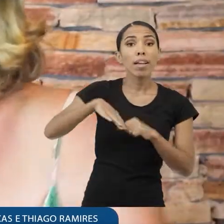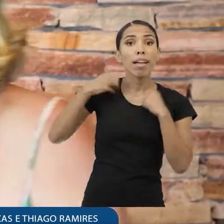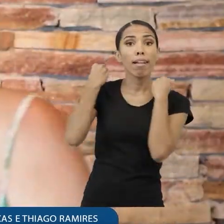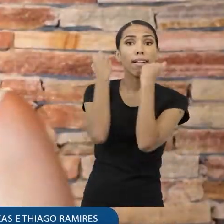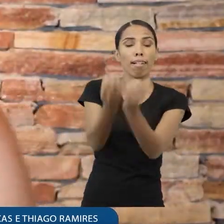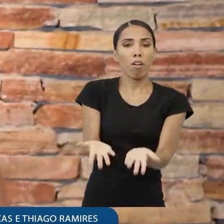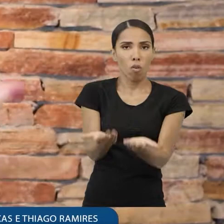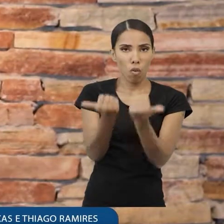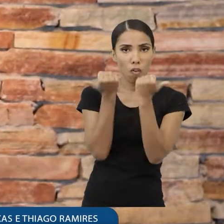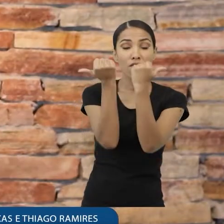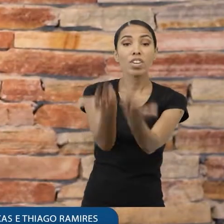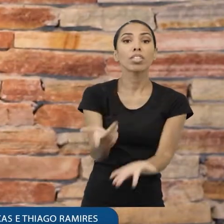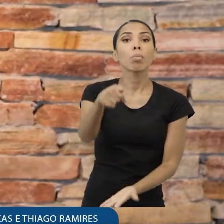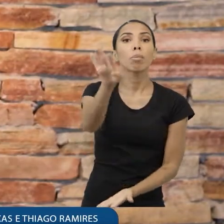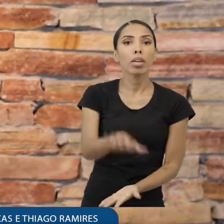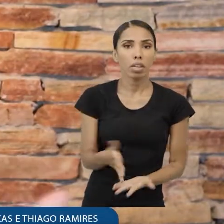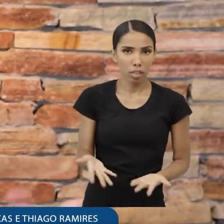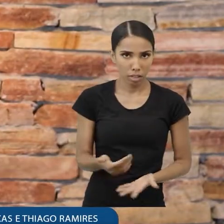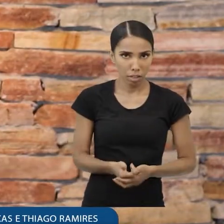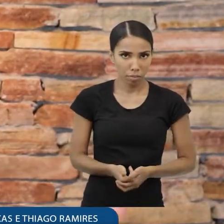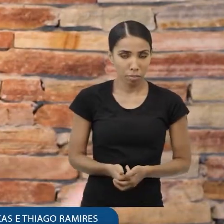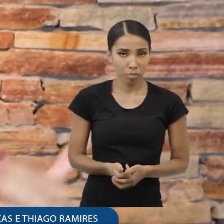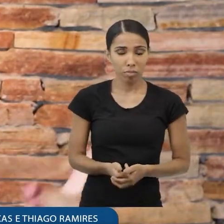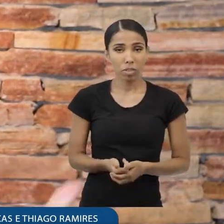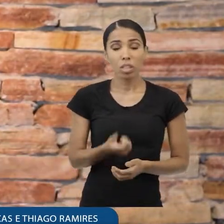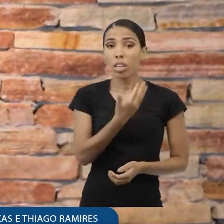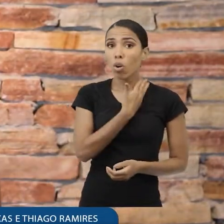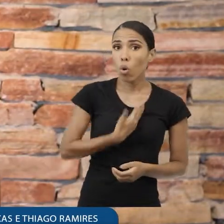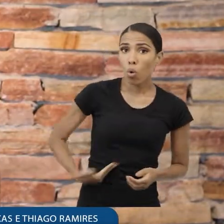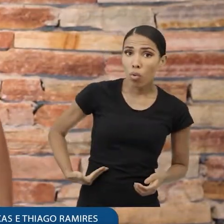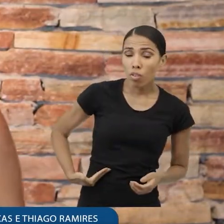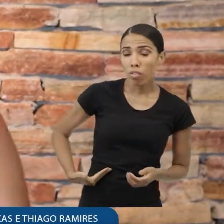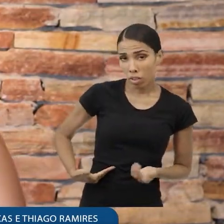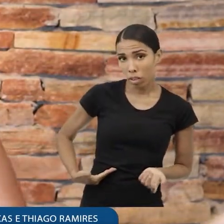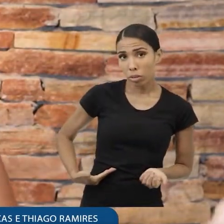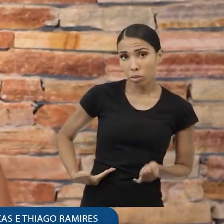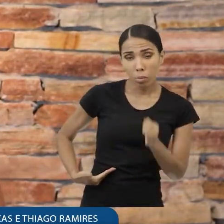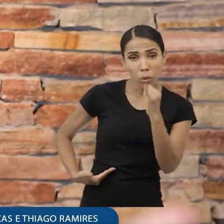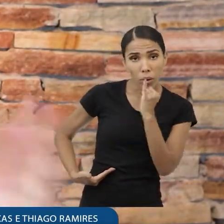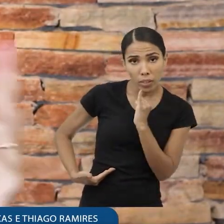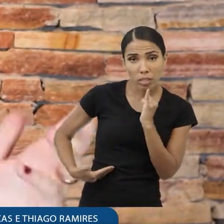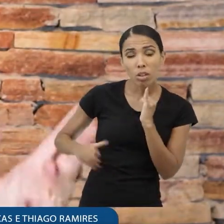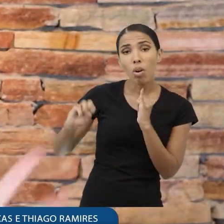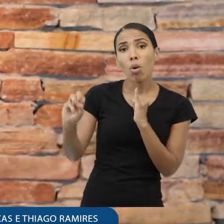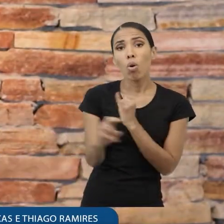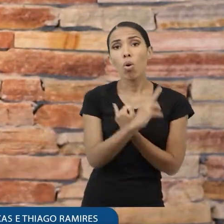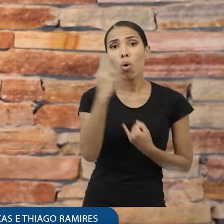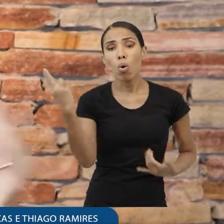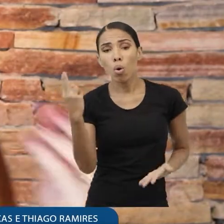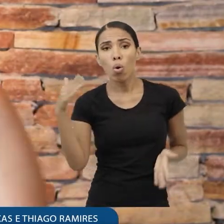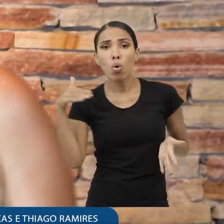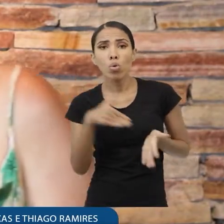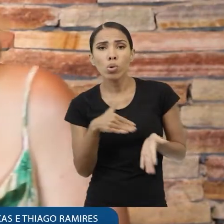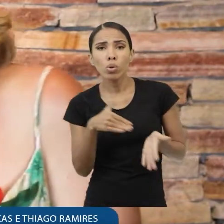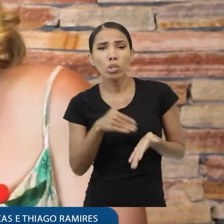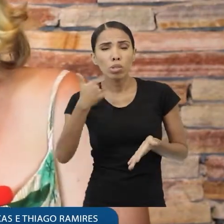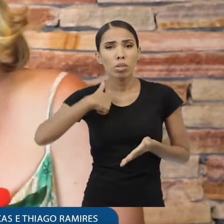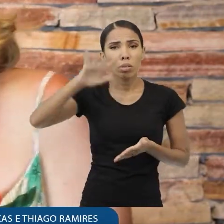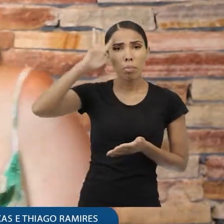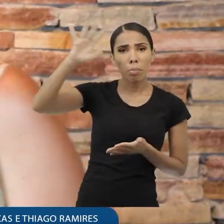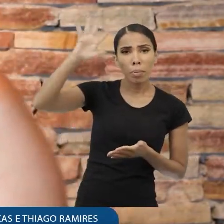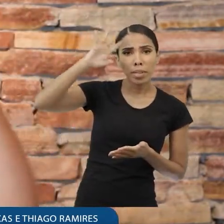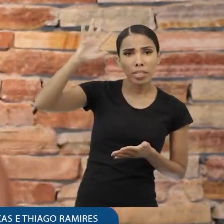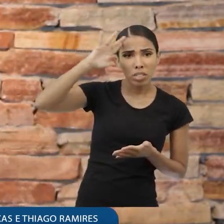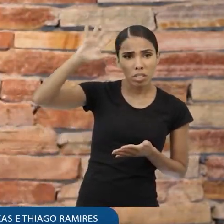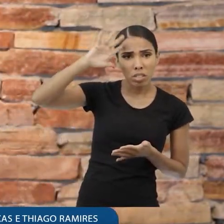para quem que você vai oferecer esse projeto. Nesse caso específico, se for o governo diretamente falando. Ou, em um último aspecto,